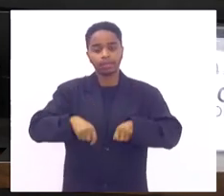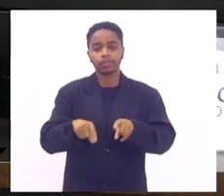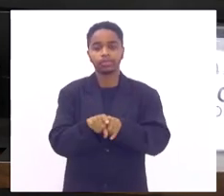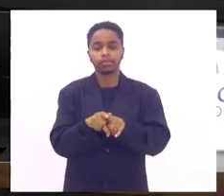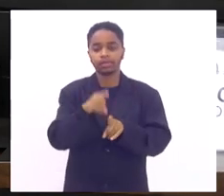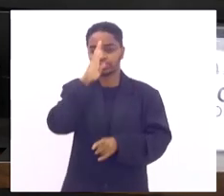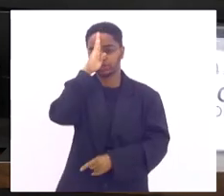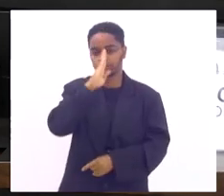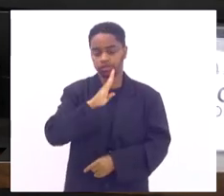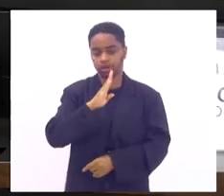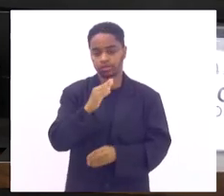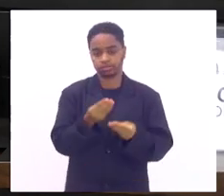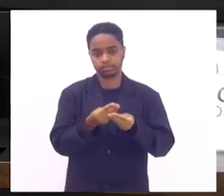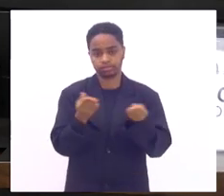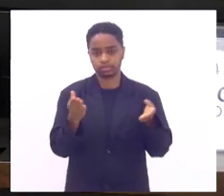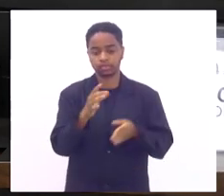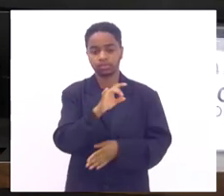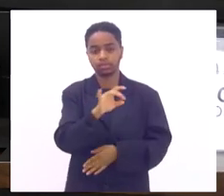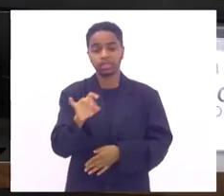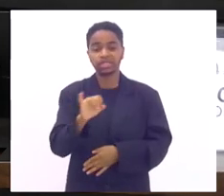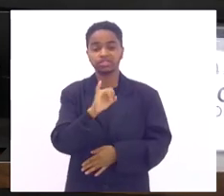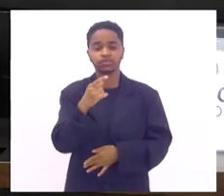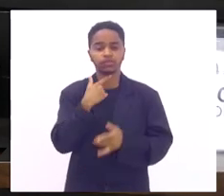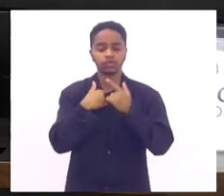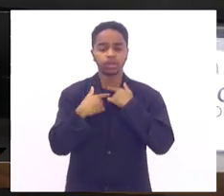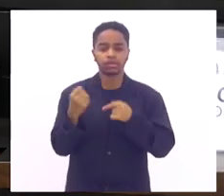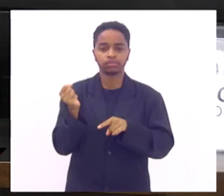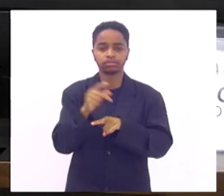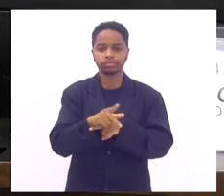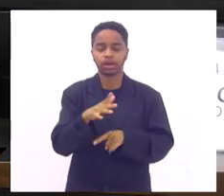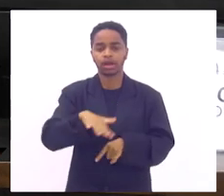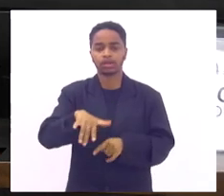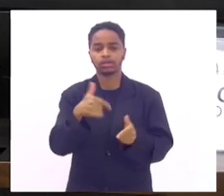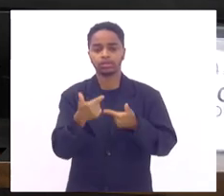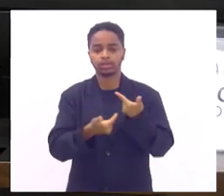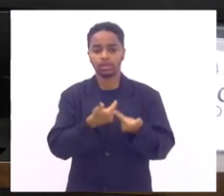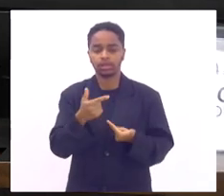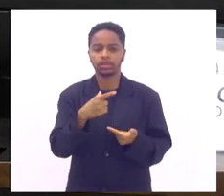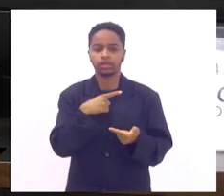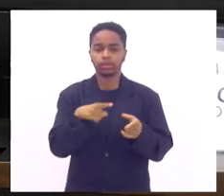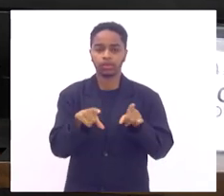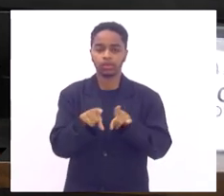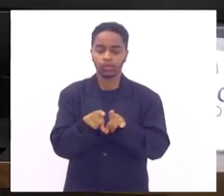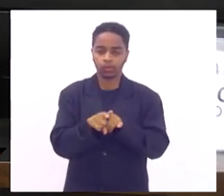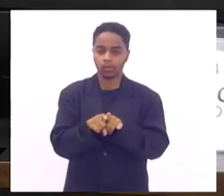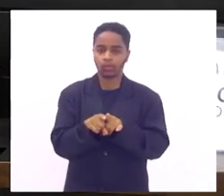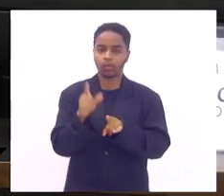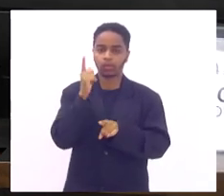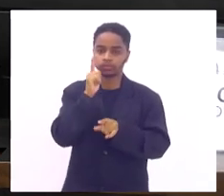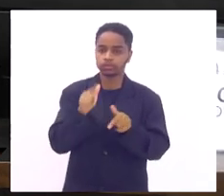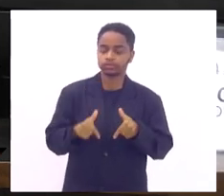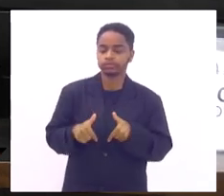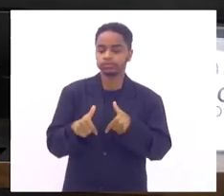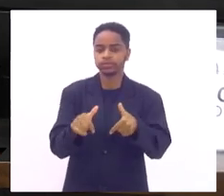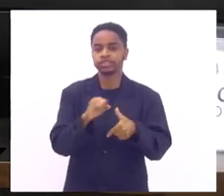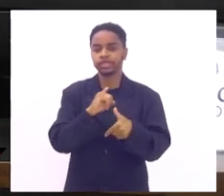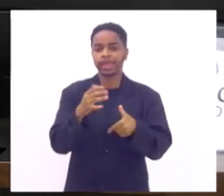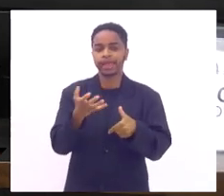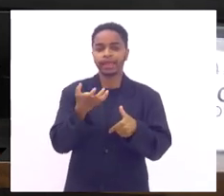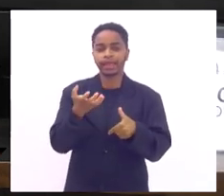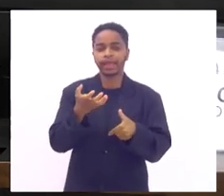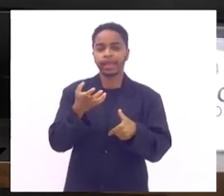completamente gratuito, para quem quiser se reinserir no mercado, ter condição técnica para isso, e quem quiser se atualizar, continuar